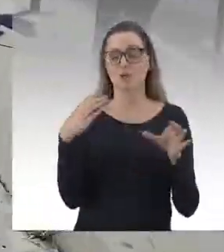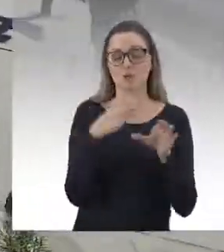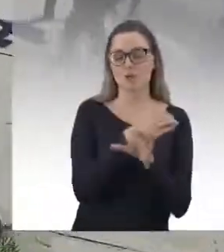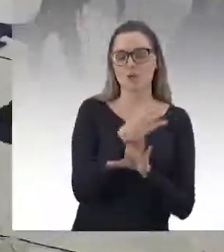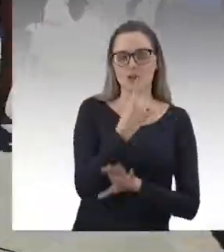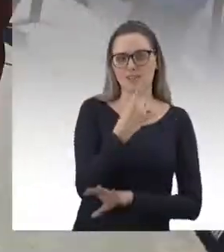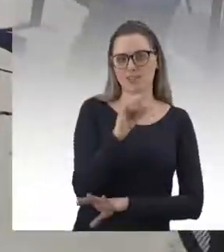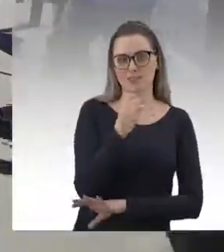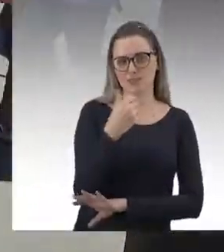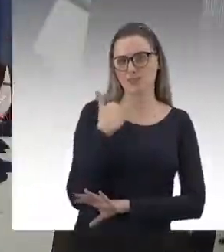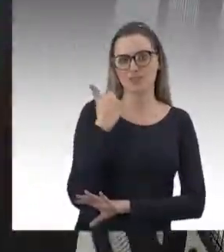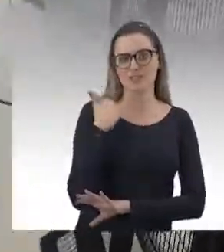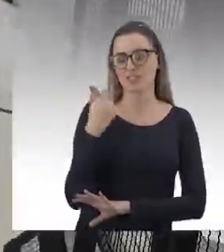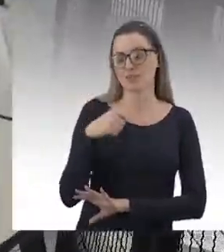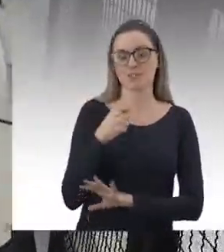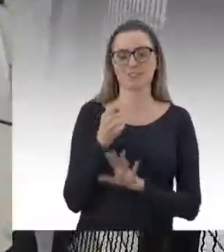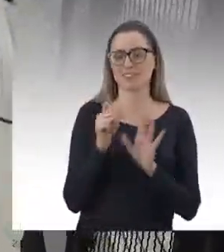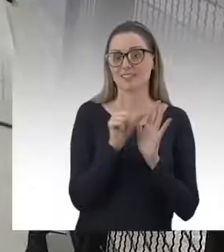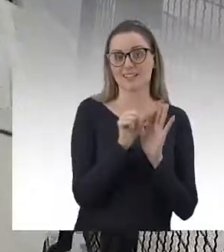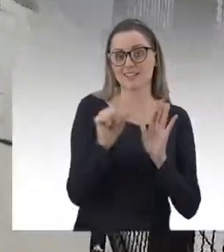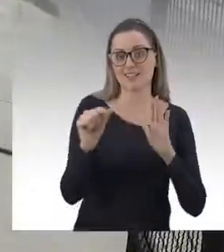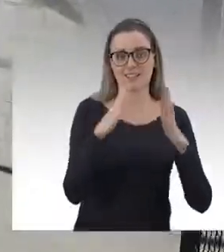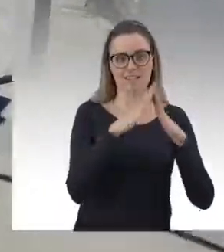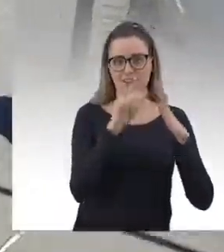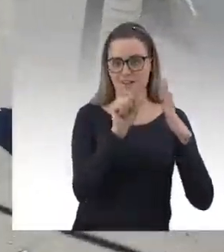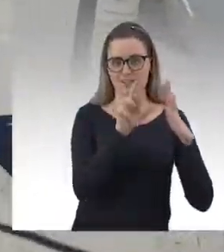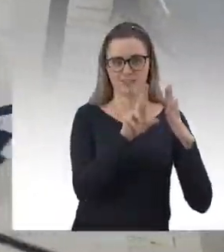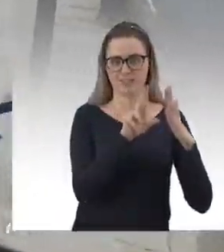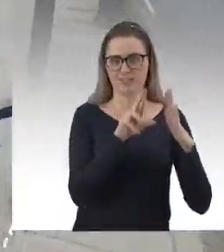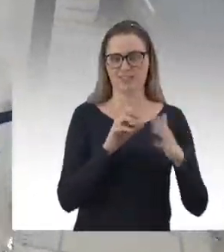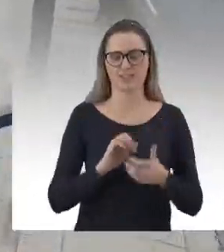18 anos, eles têm que sair dos abrigos.